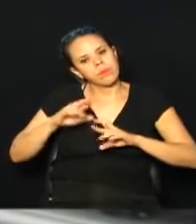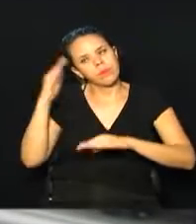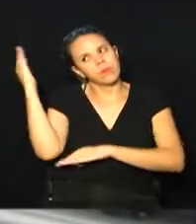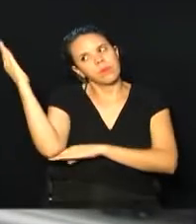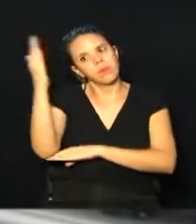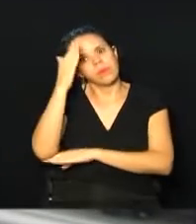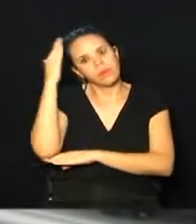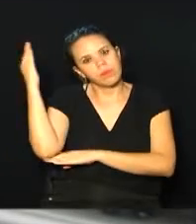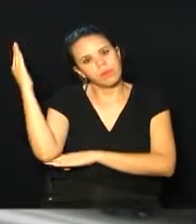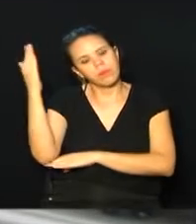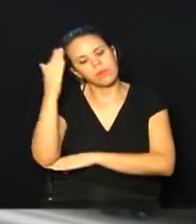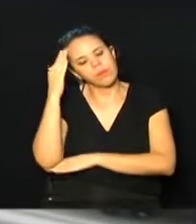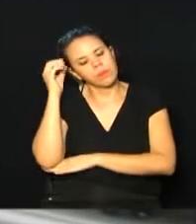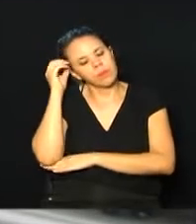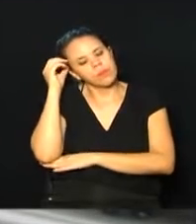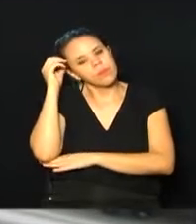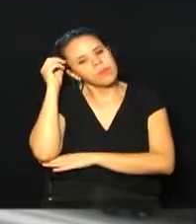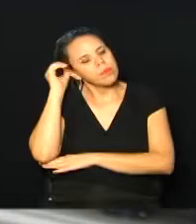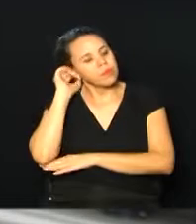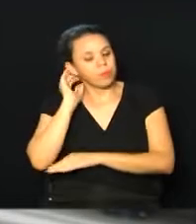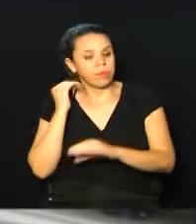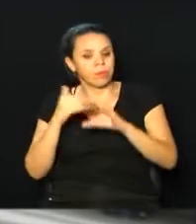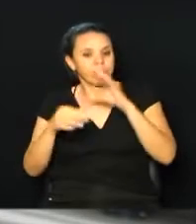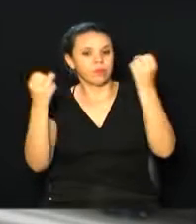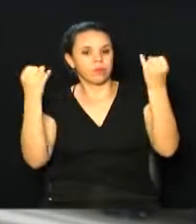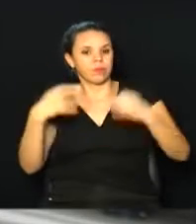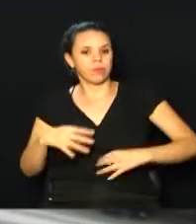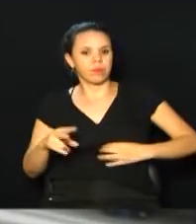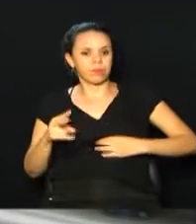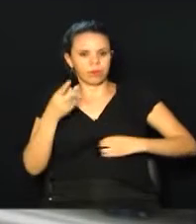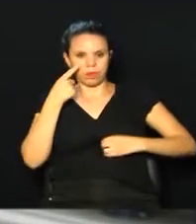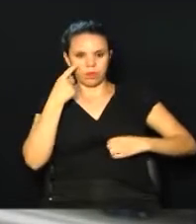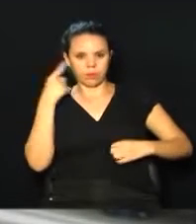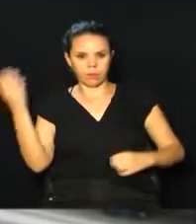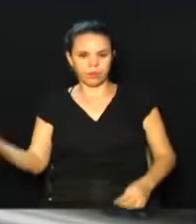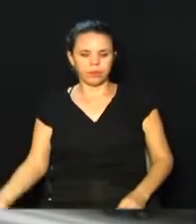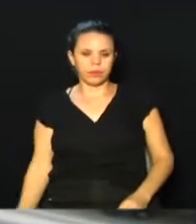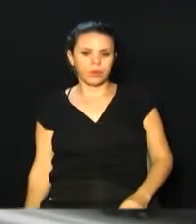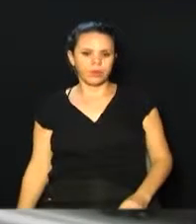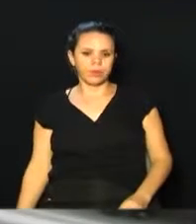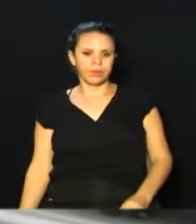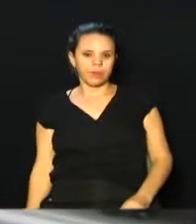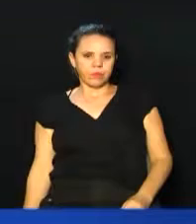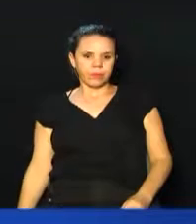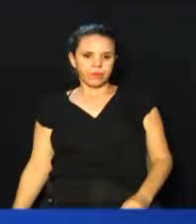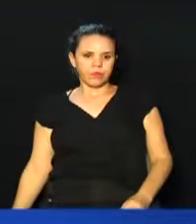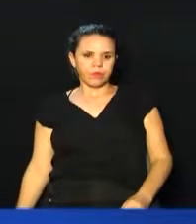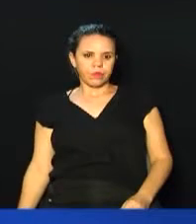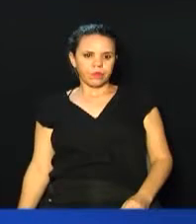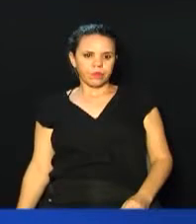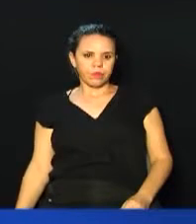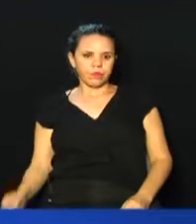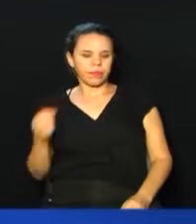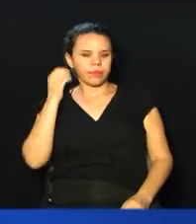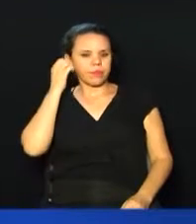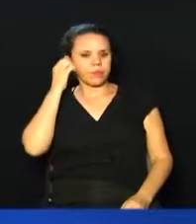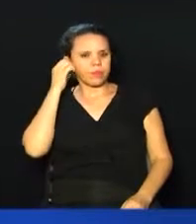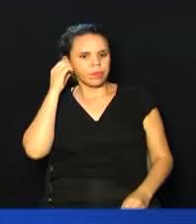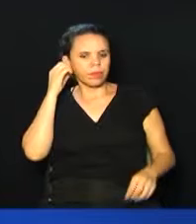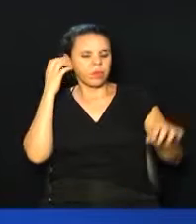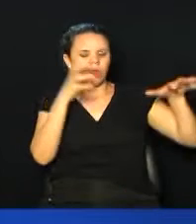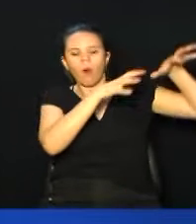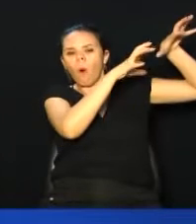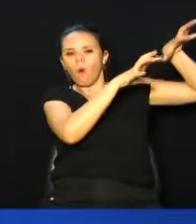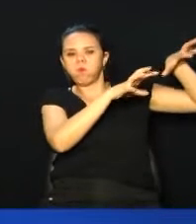do clima, e ela mandou dando uma explicação sobre isso. Vamos conferir. Os temporais que vêm